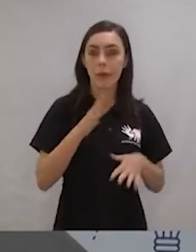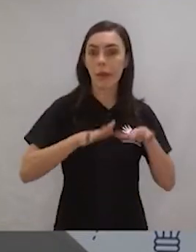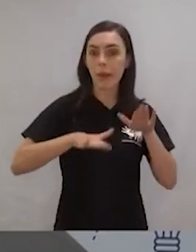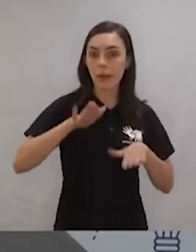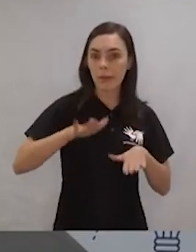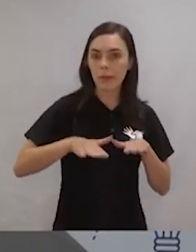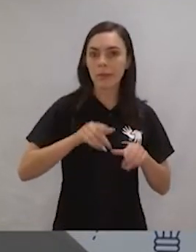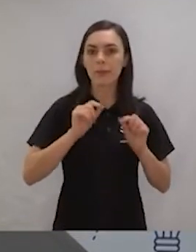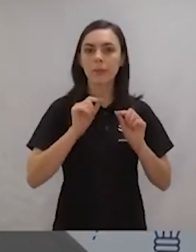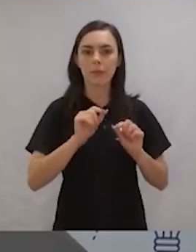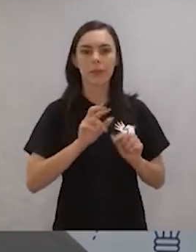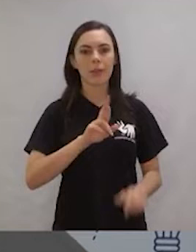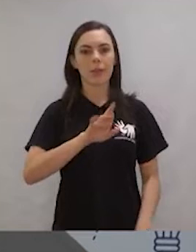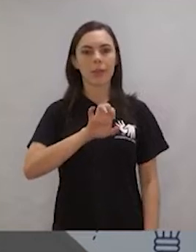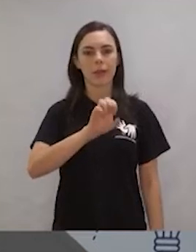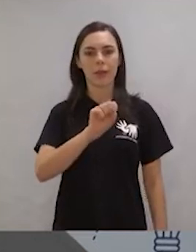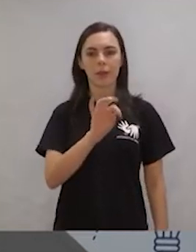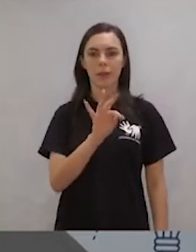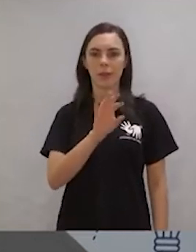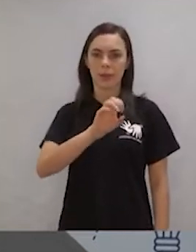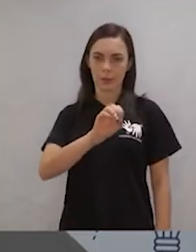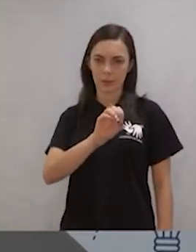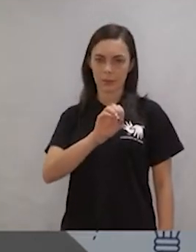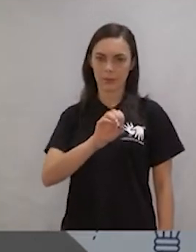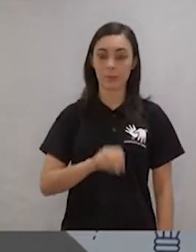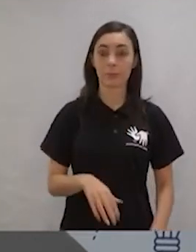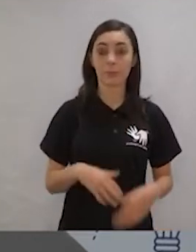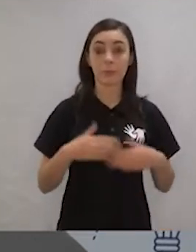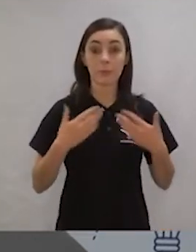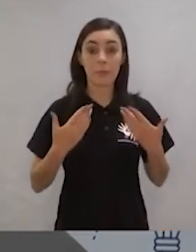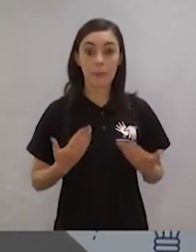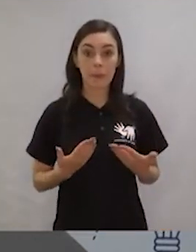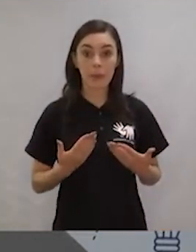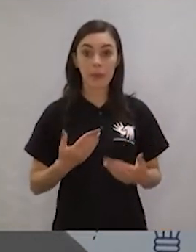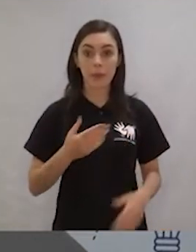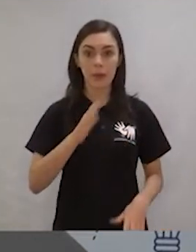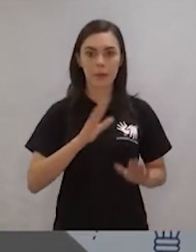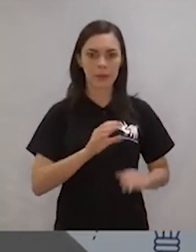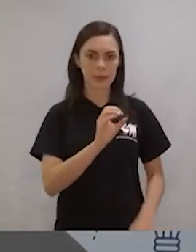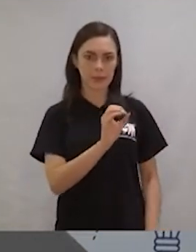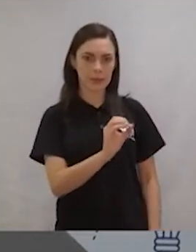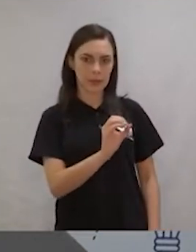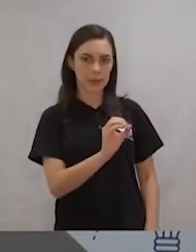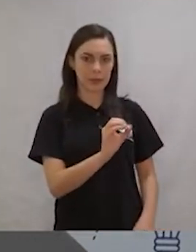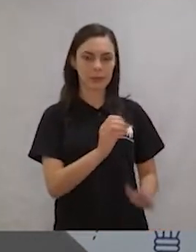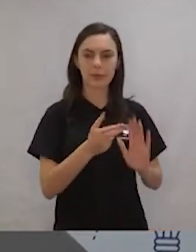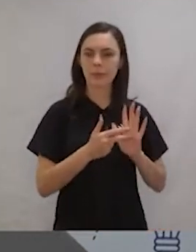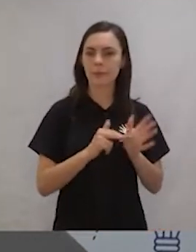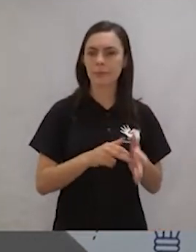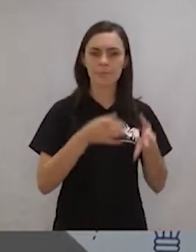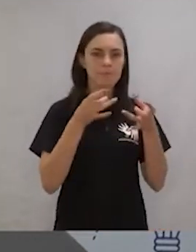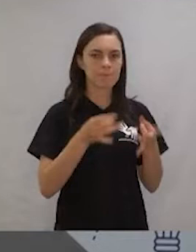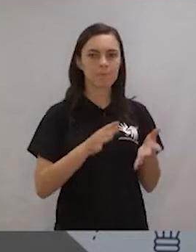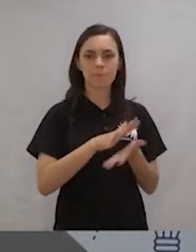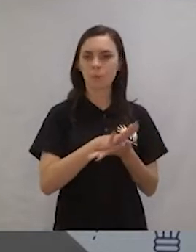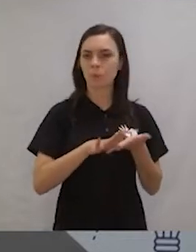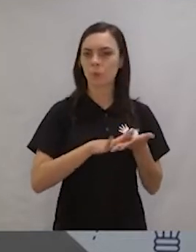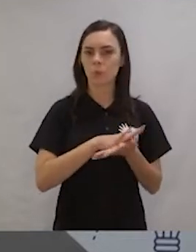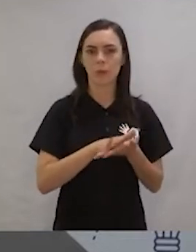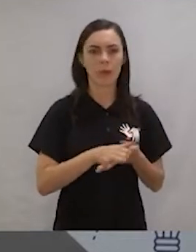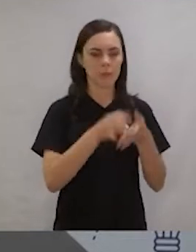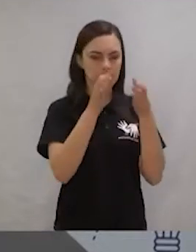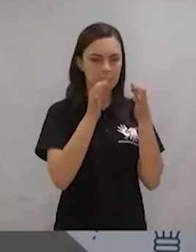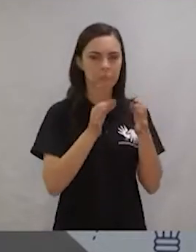né? Aí apresenta-se o resto. Quando apresentar 0, é porque a divisão foi